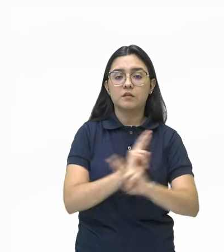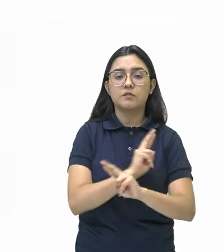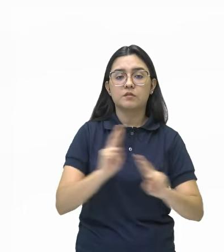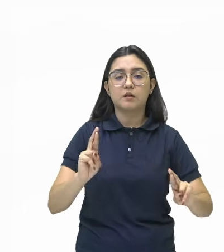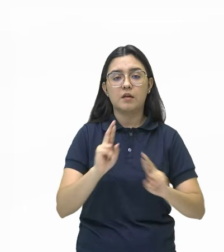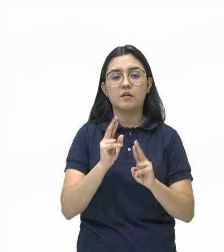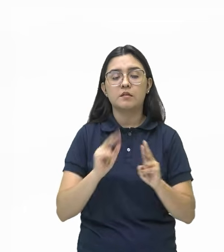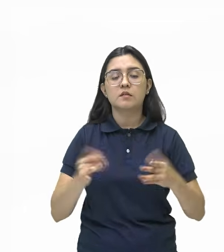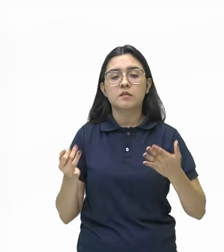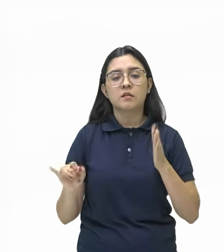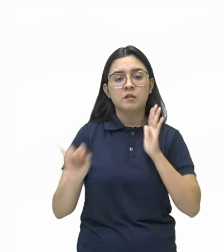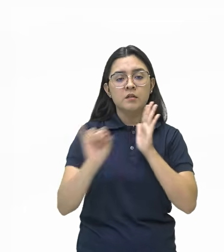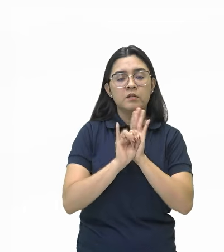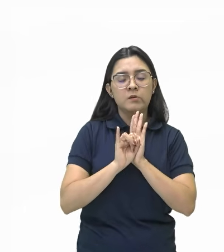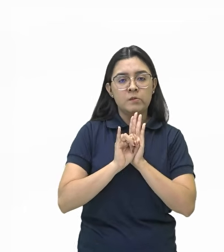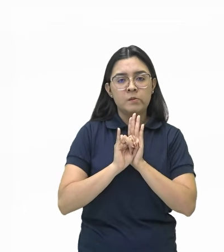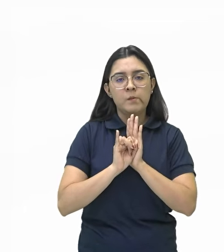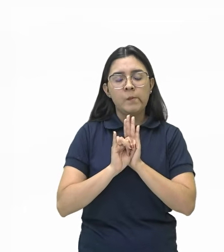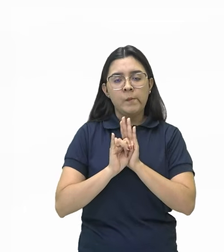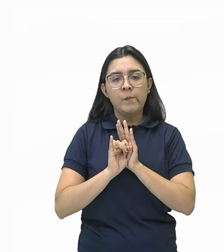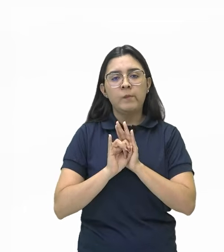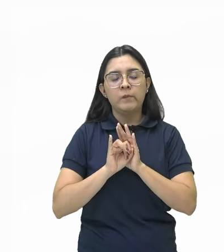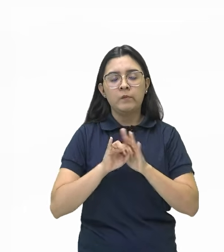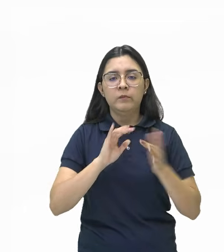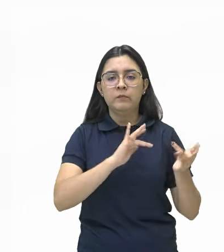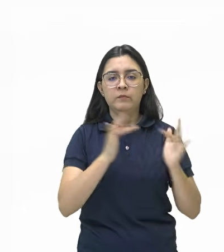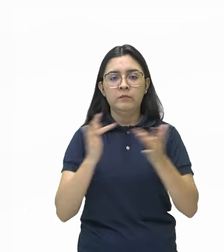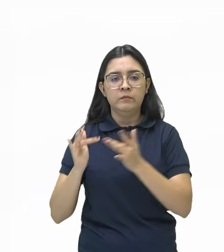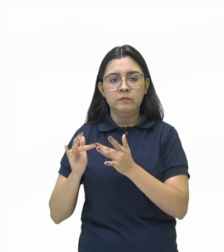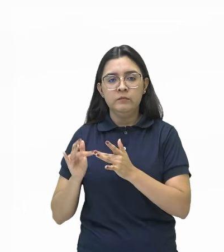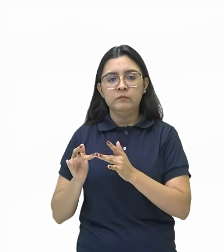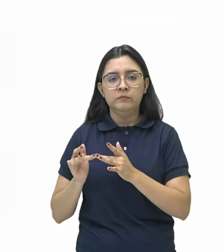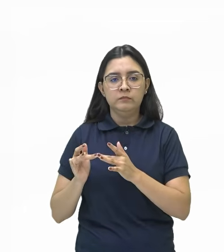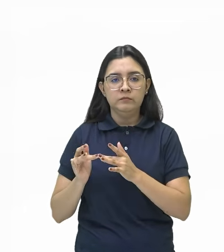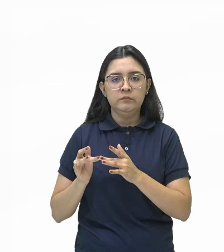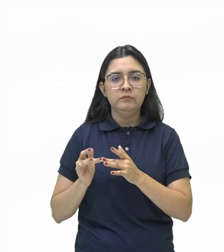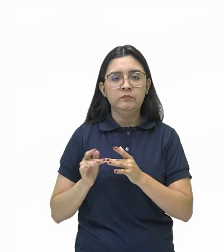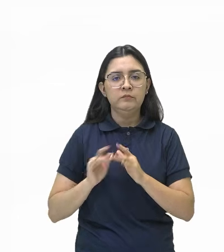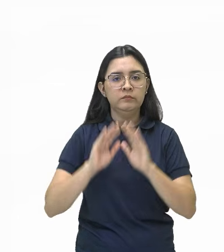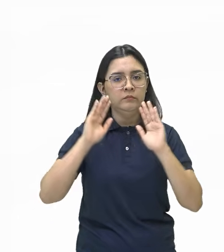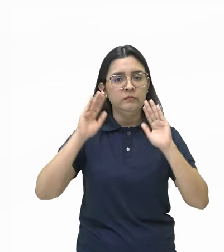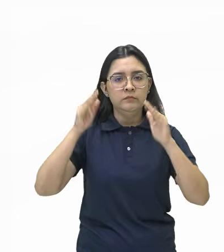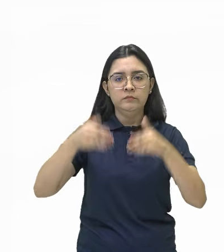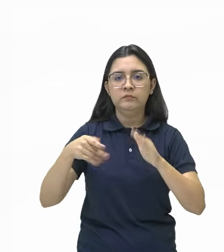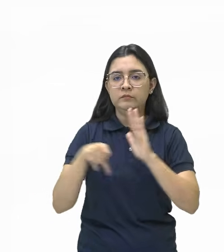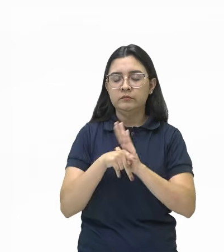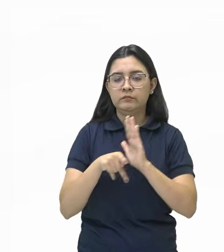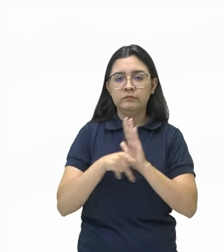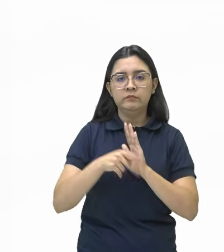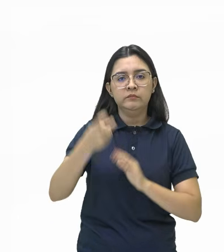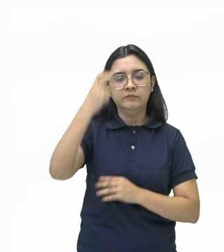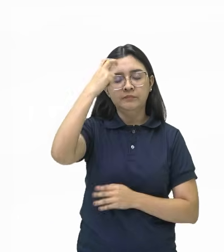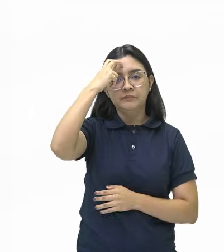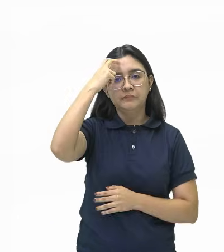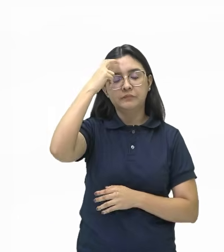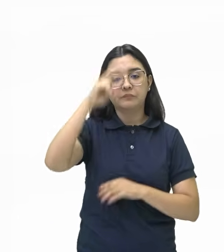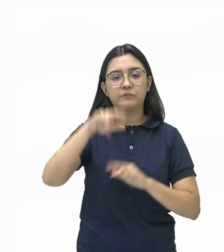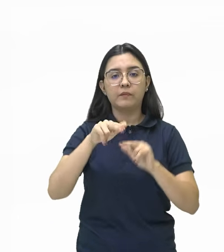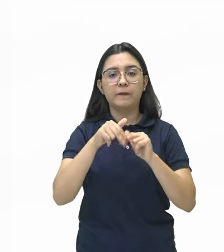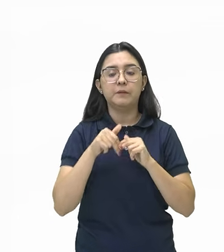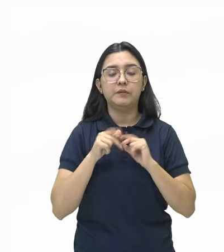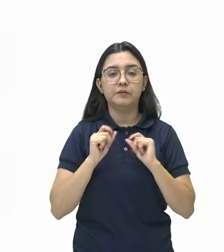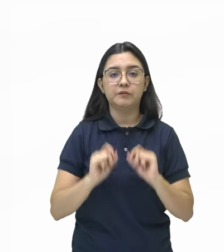essa identificação com o contexto específico daquela cultura. Por isso